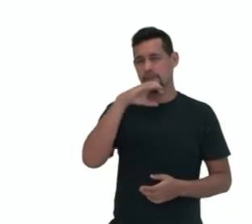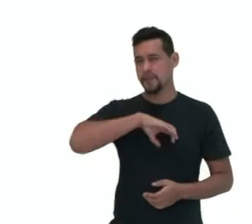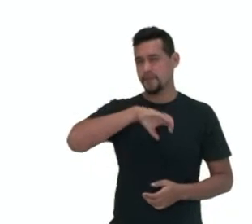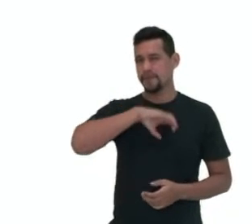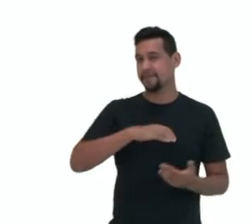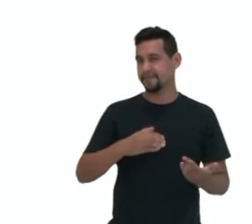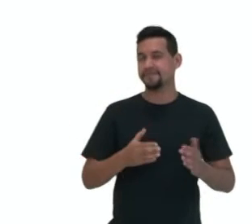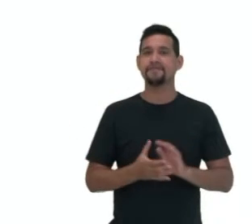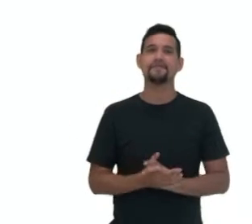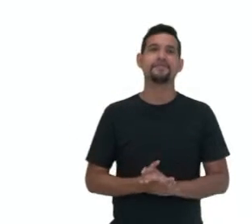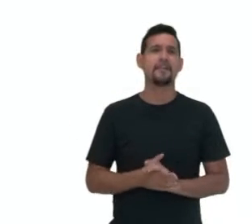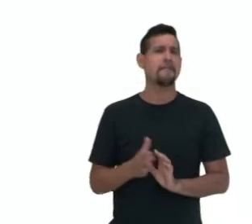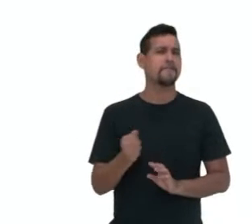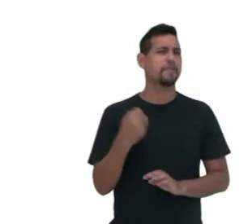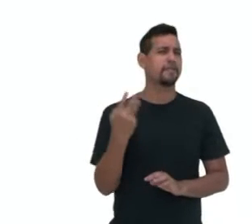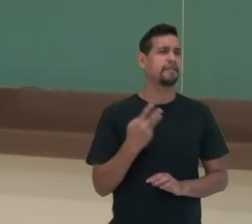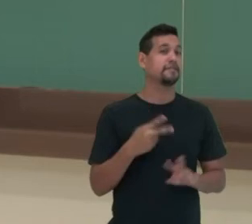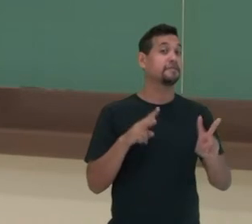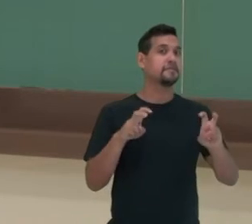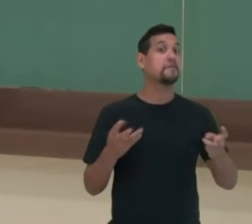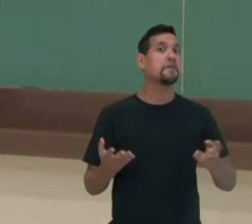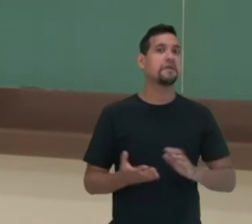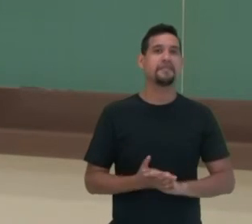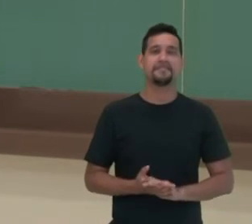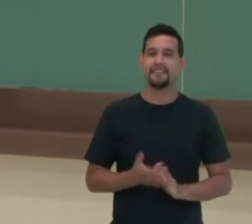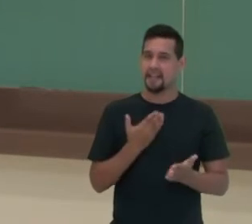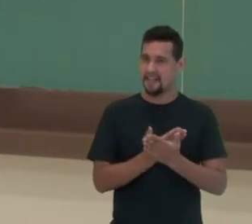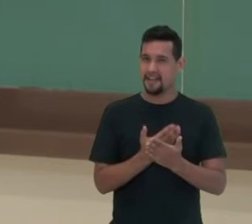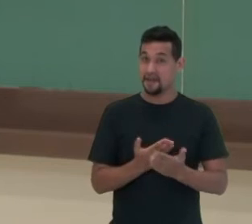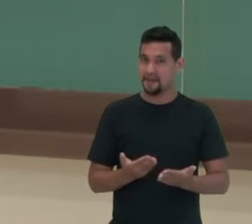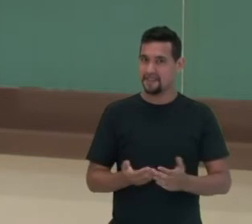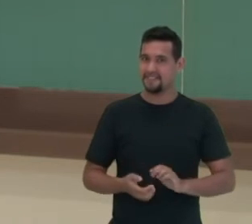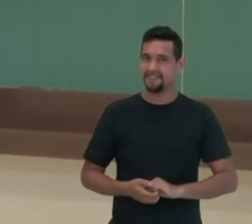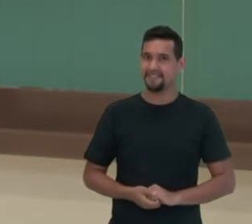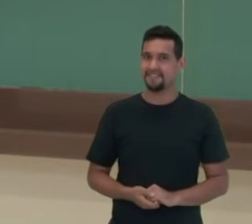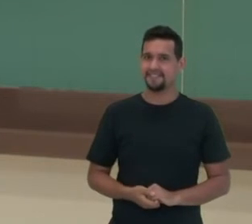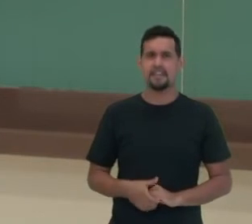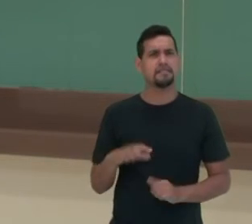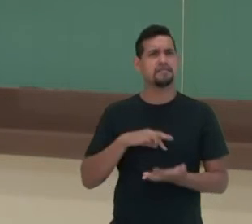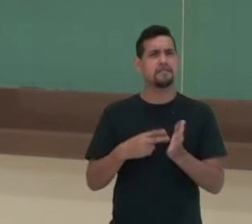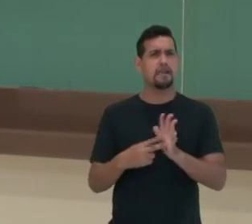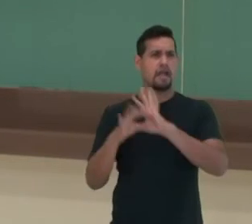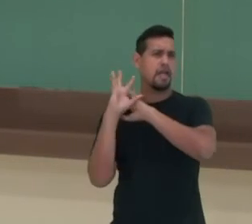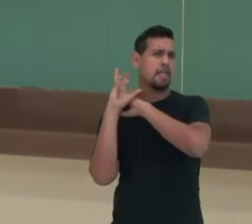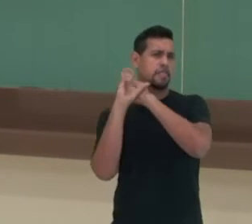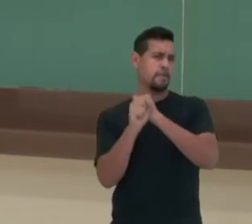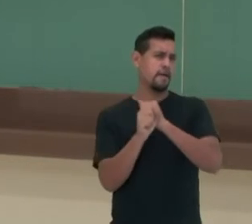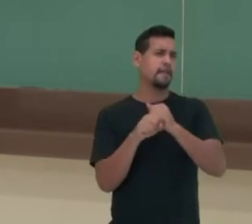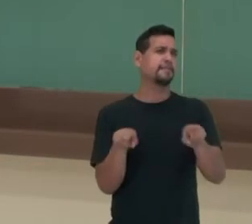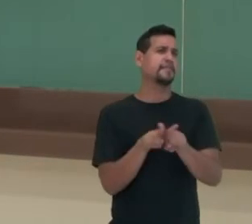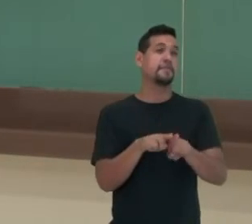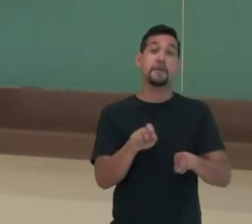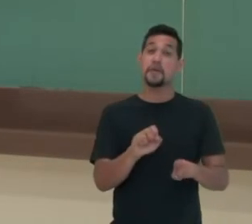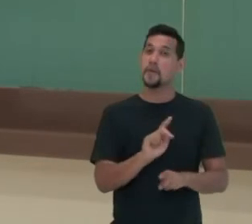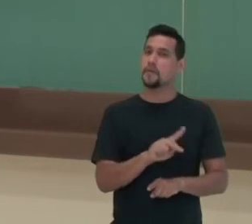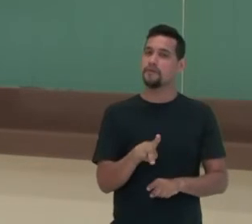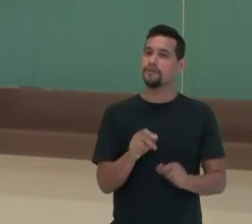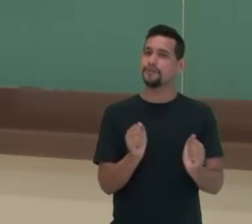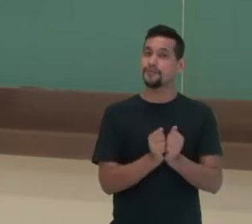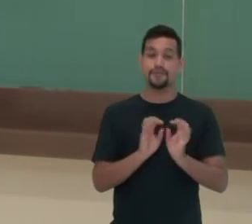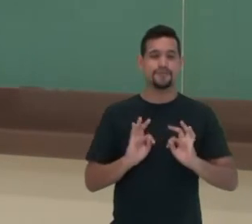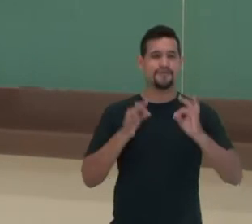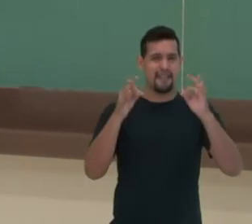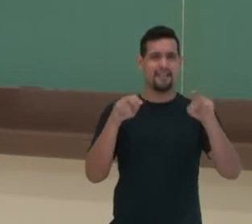portuguesa. Vamos para o nosso terceiro tema desta aula. Ele é uma retomada e o professor Roberto, junto com os